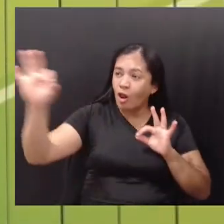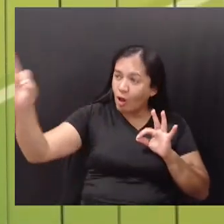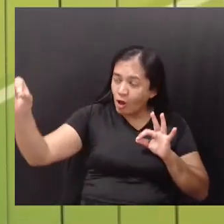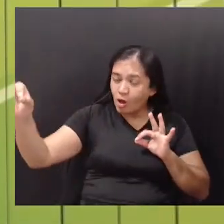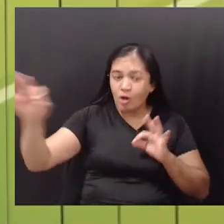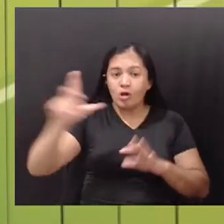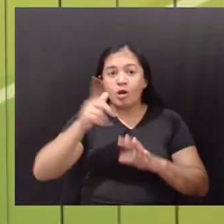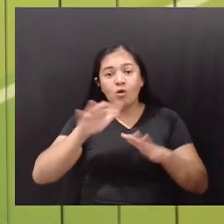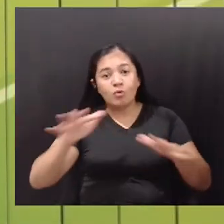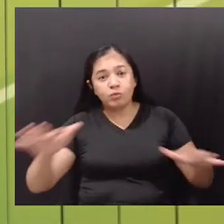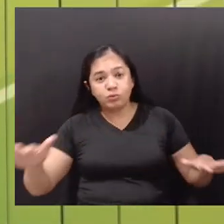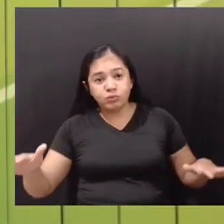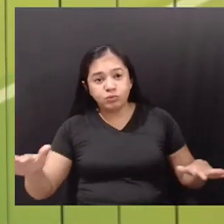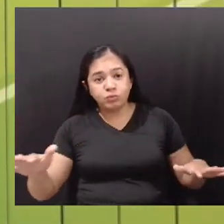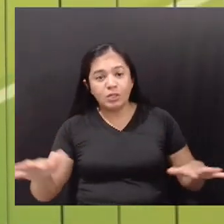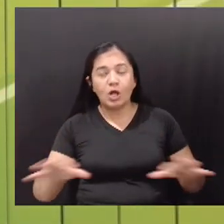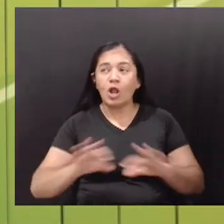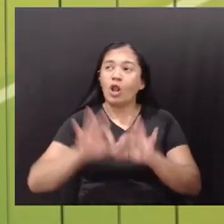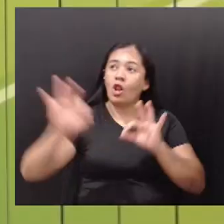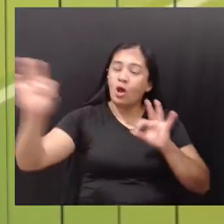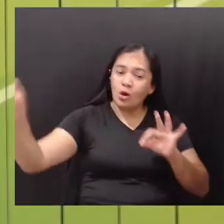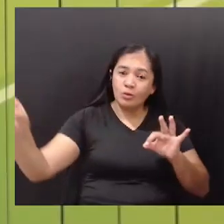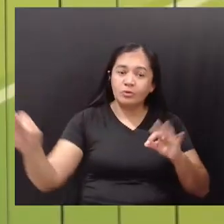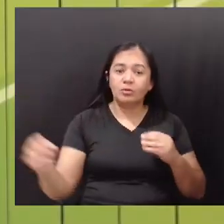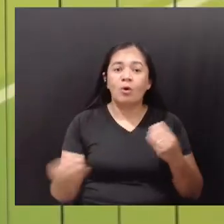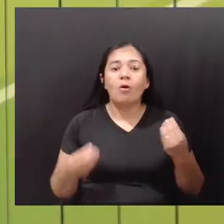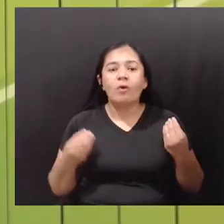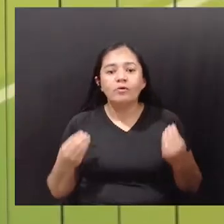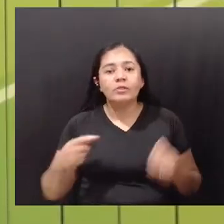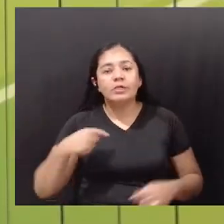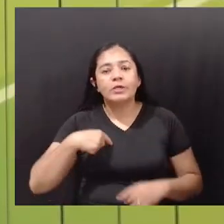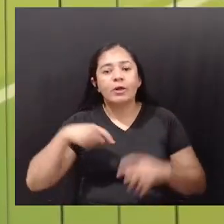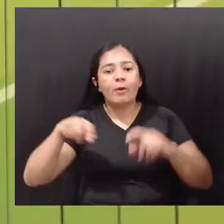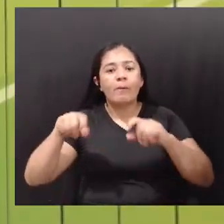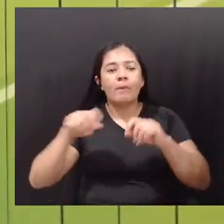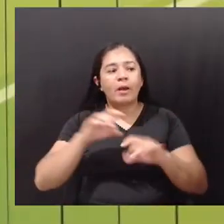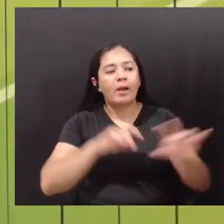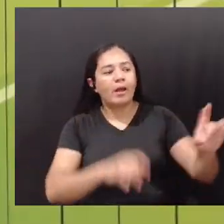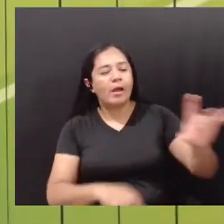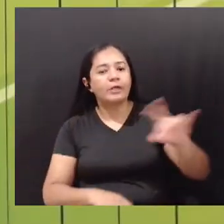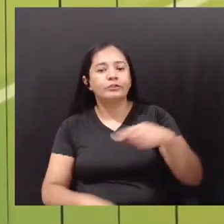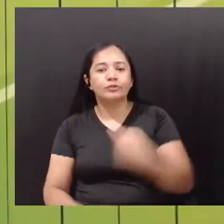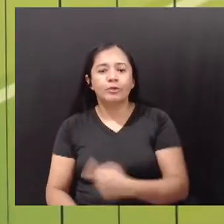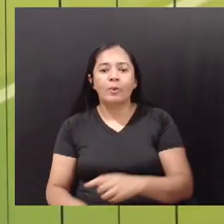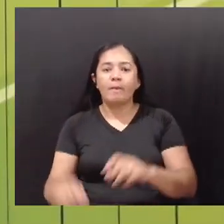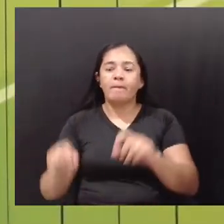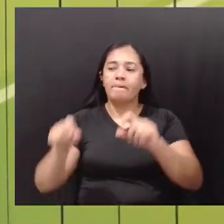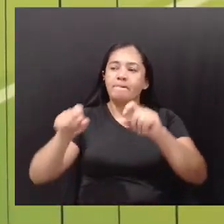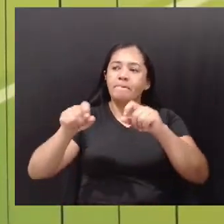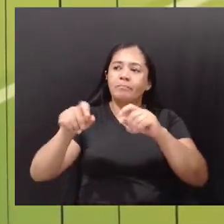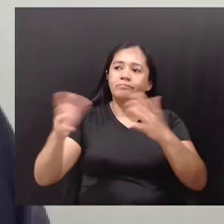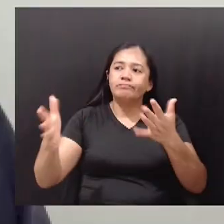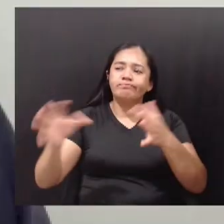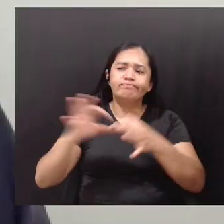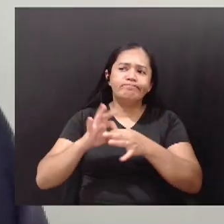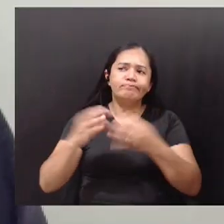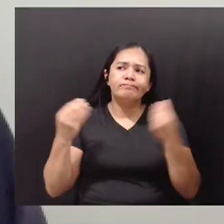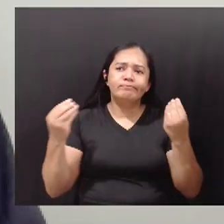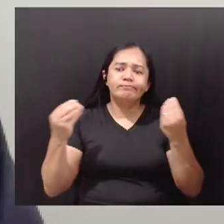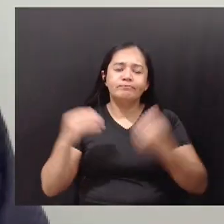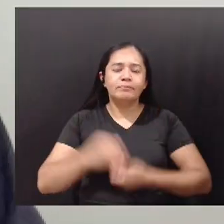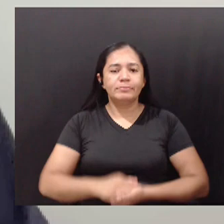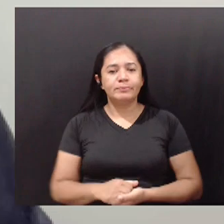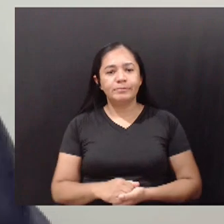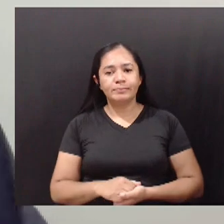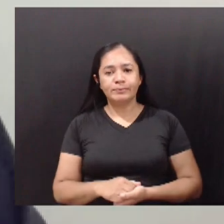da praia, longe do mar, o que cada um de nós tem a ver com isso?